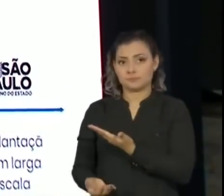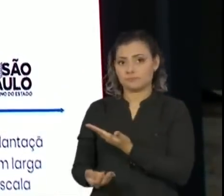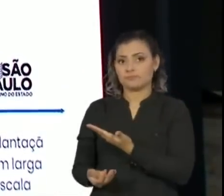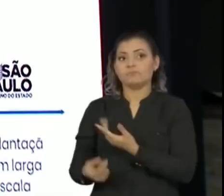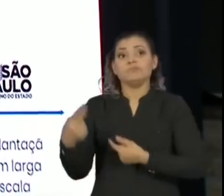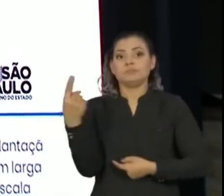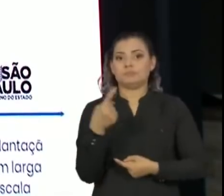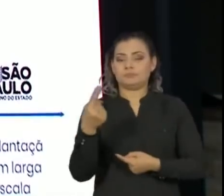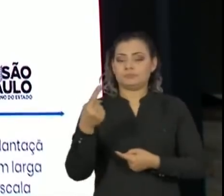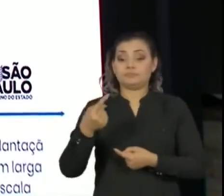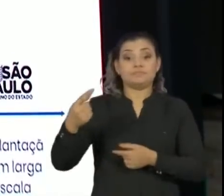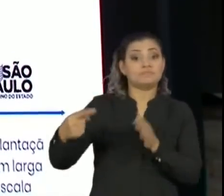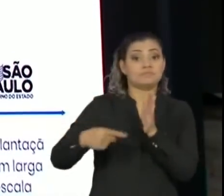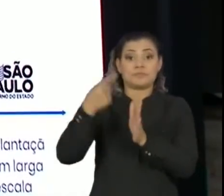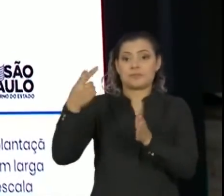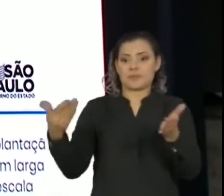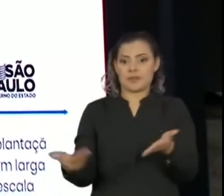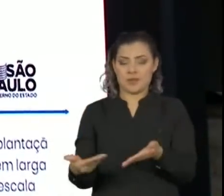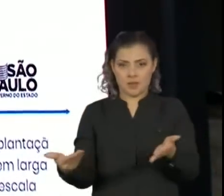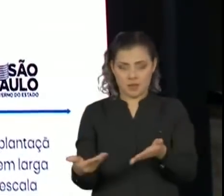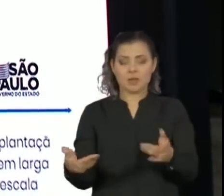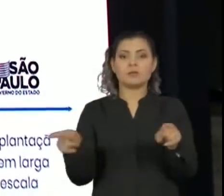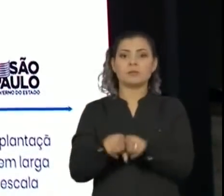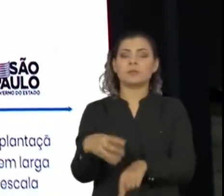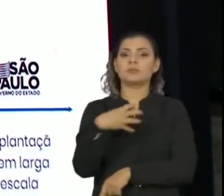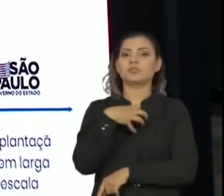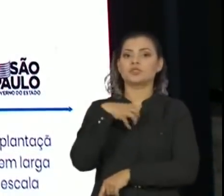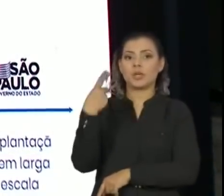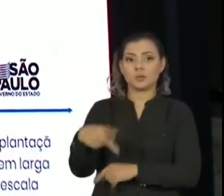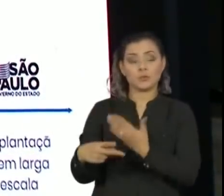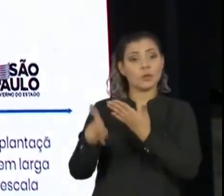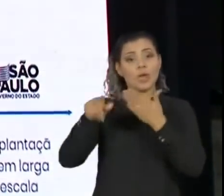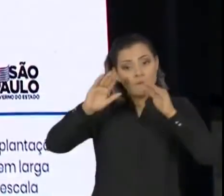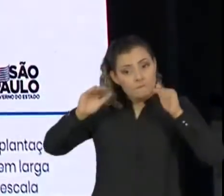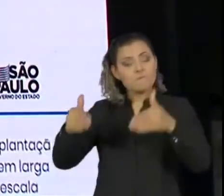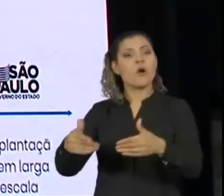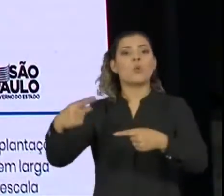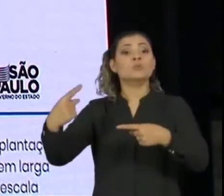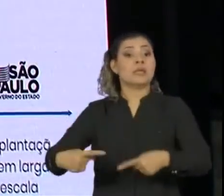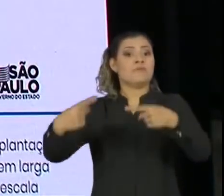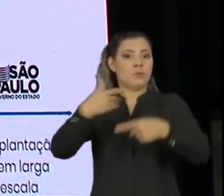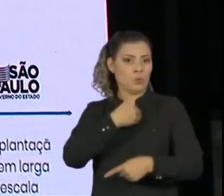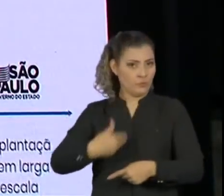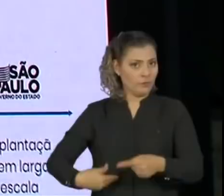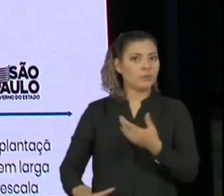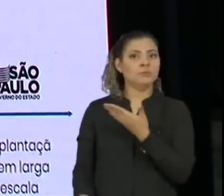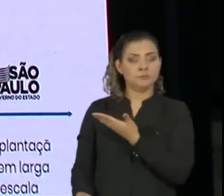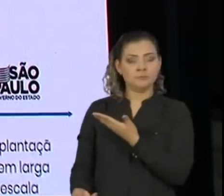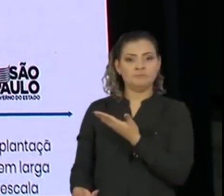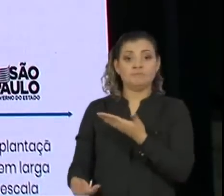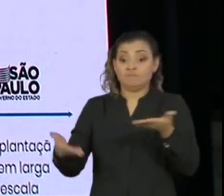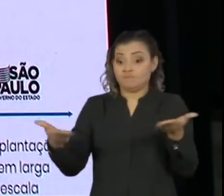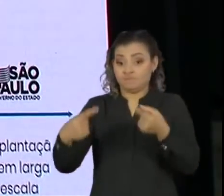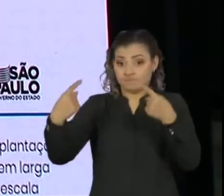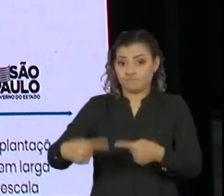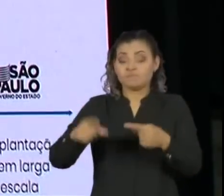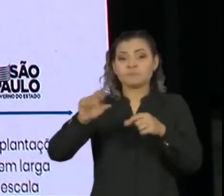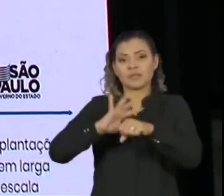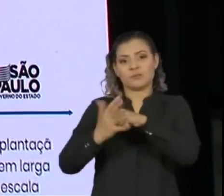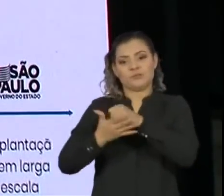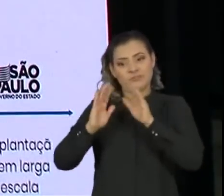a primeira edição. E o formato dele é voltado a grandes desafios de governo. O desafio agora é o enfrentamento